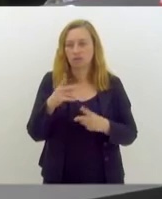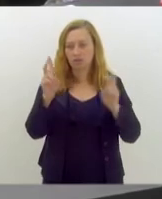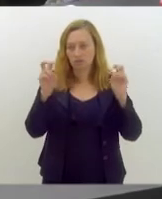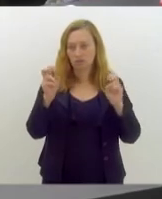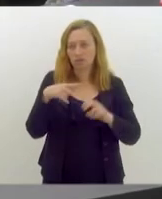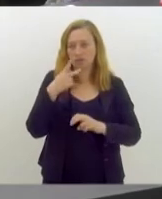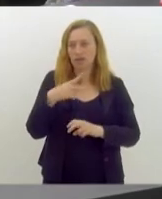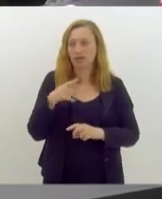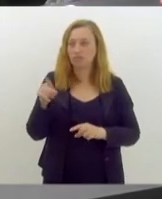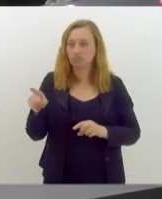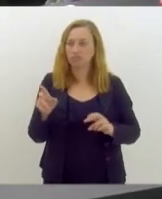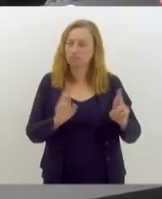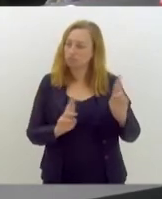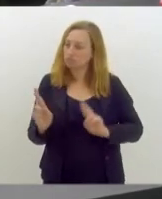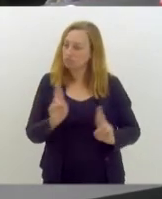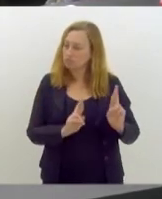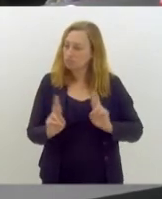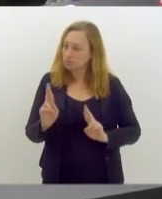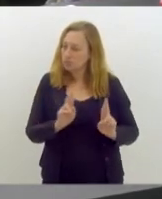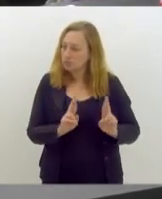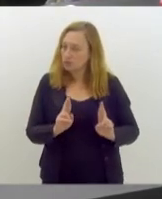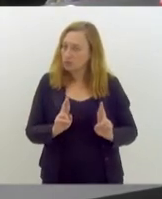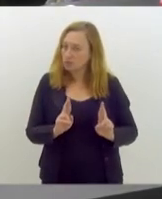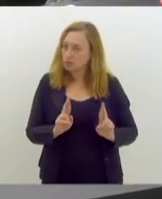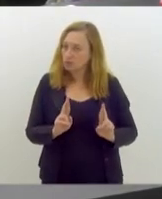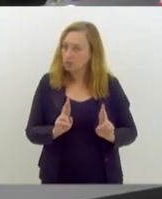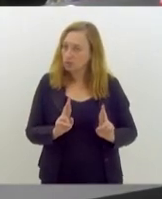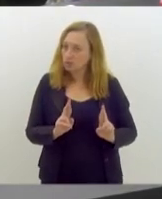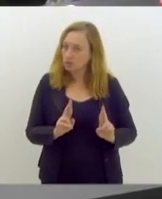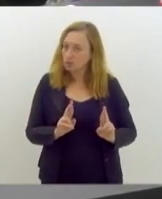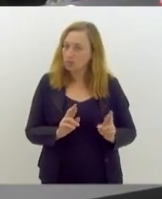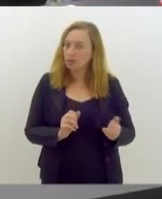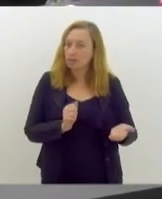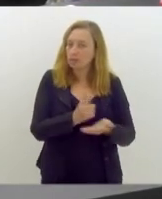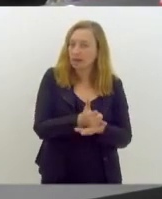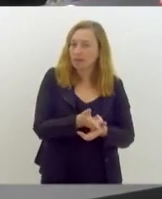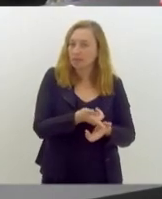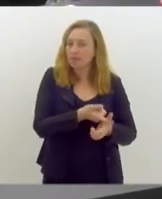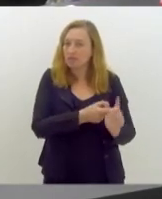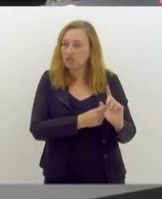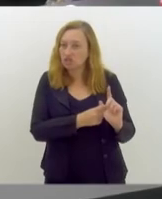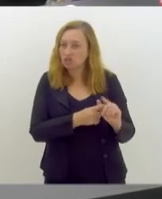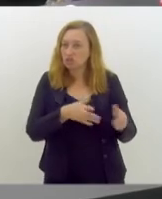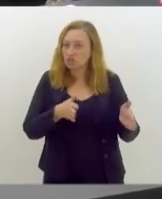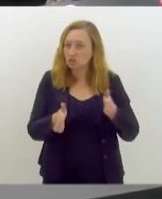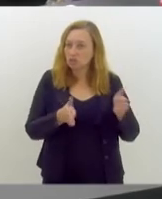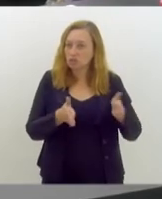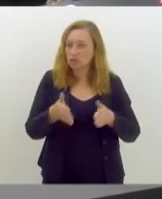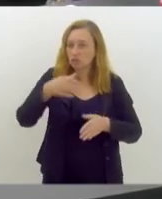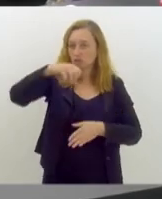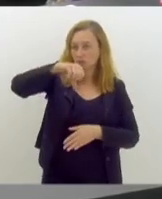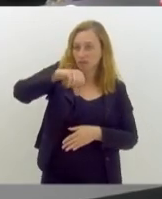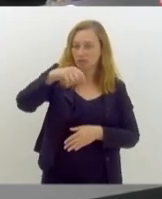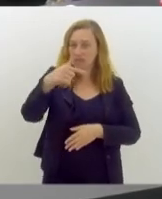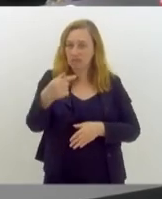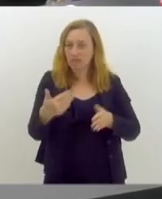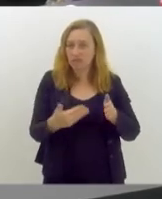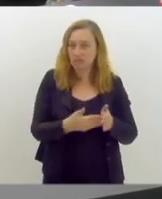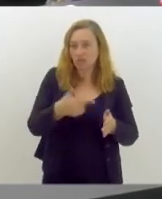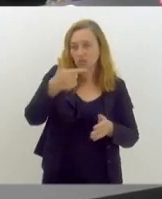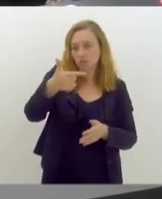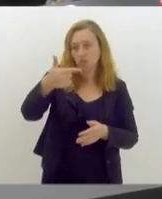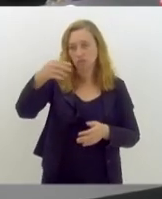relacionado ao indexador para o pagamento da dívida no período de 97 A 2013 né